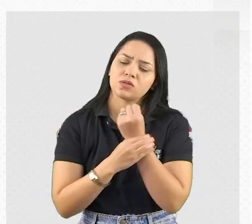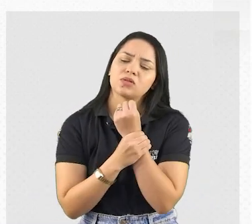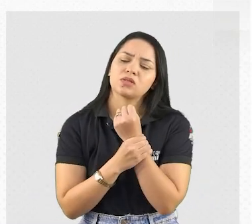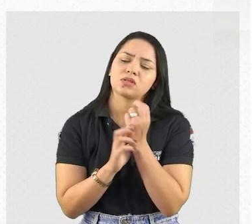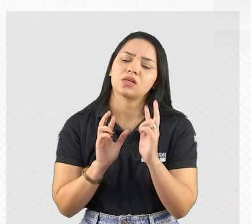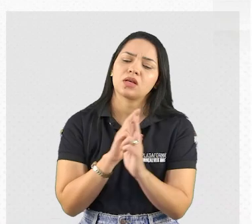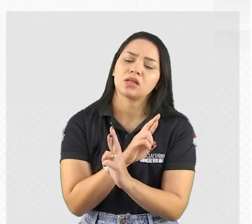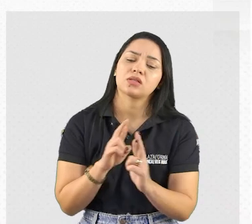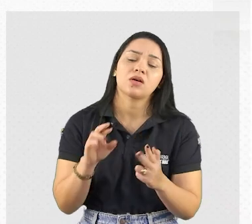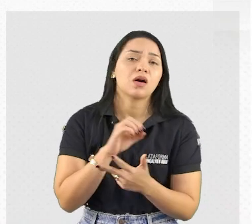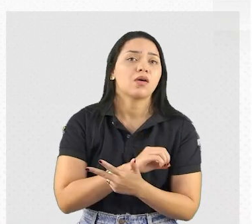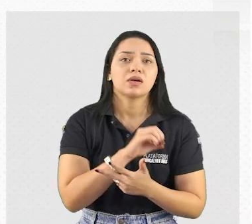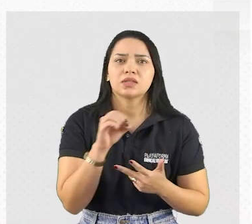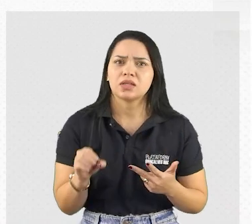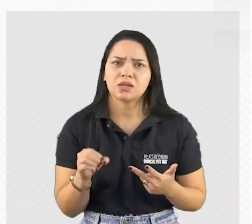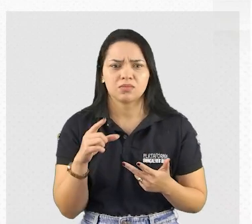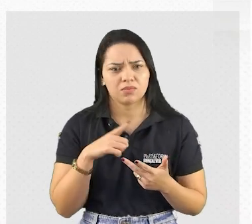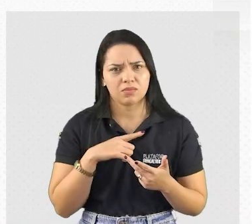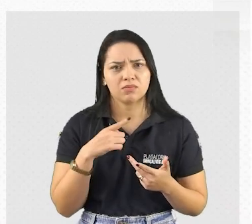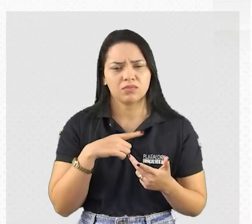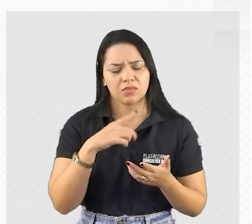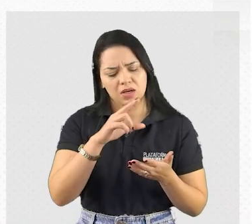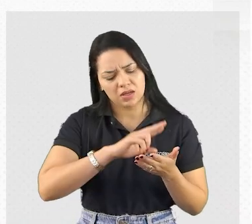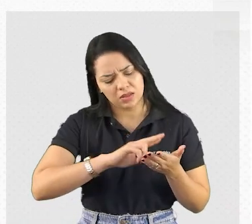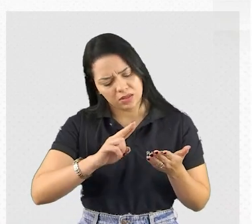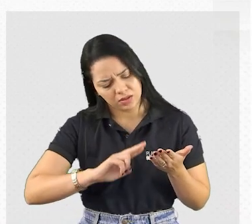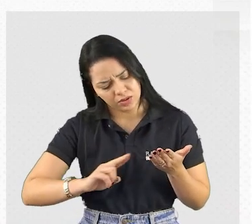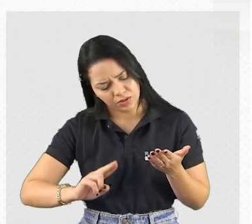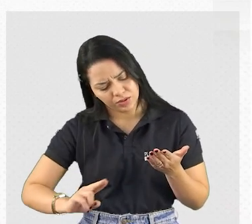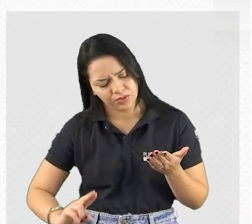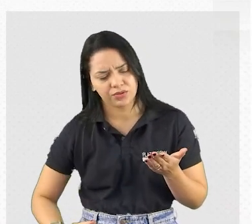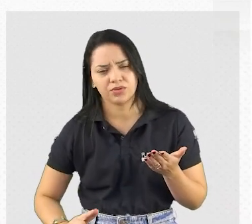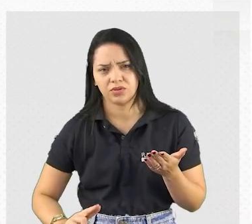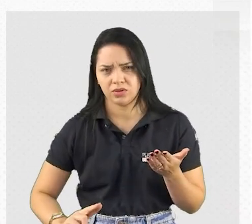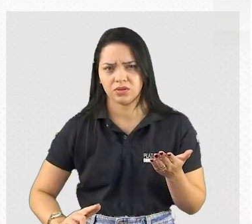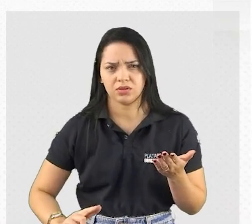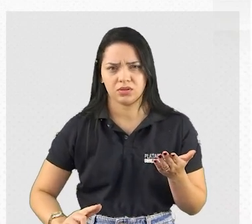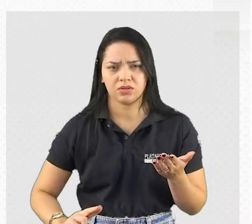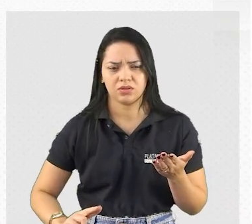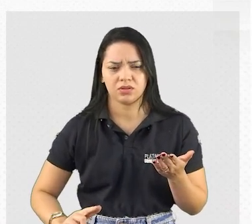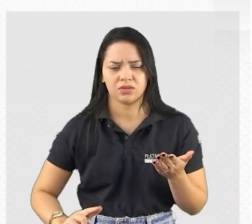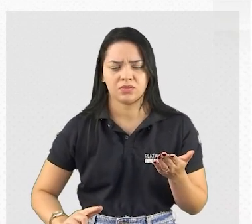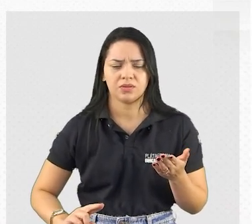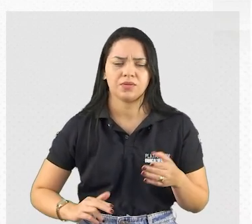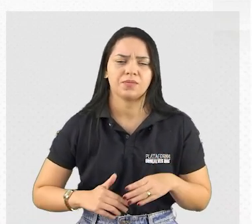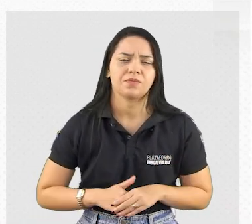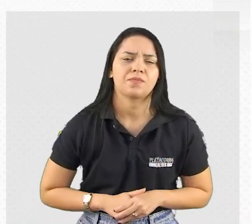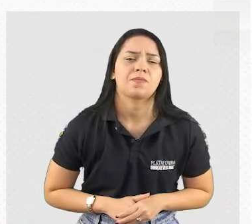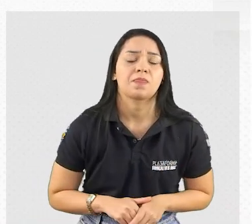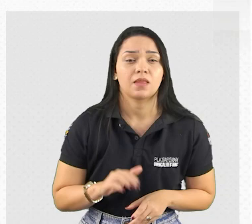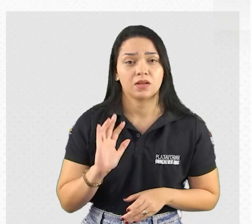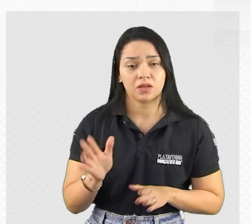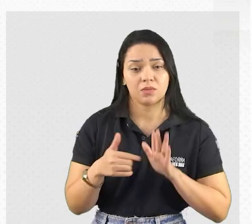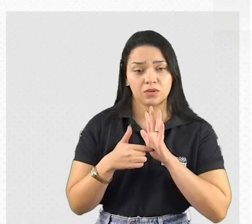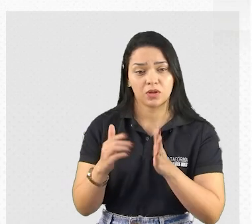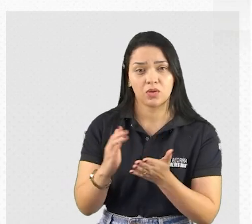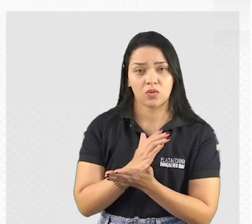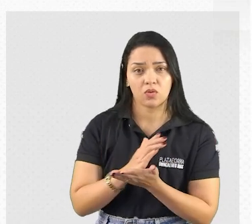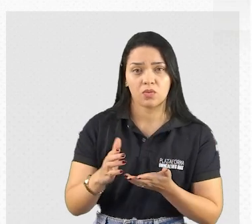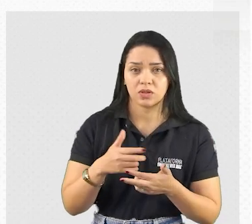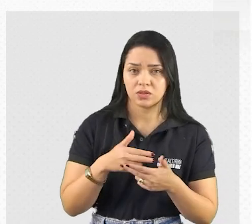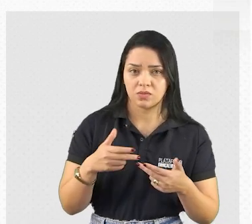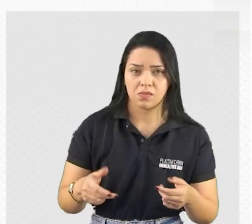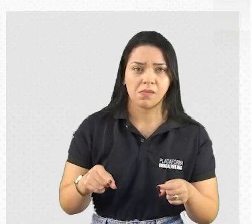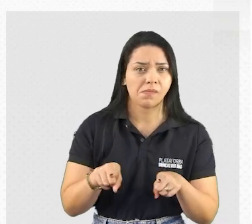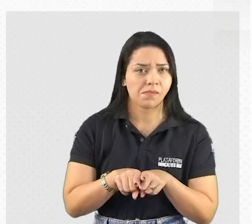Enem? Você pode fazer uma lista do que te traz insegurança. E aí eu já falei aqui algumas coisas que